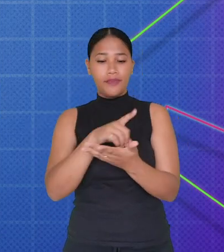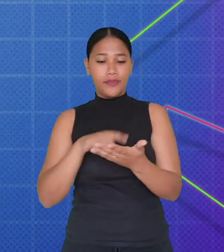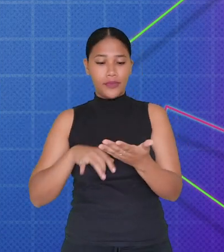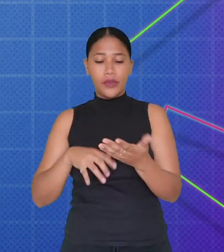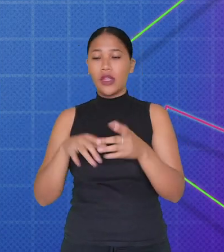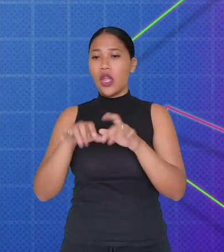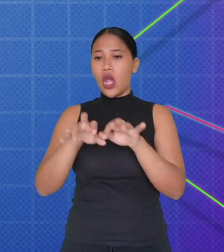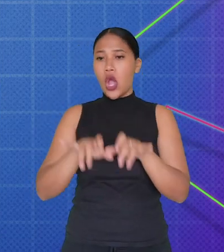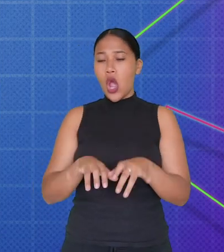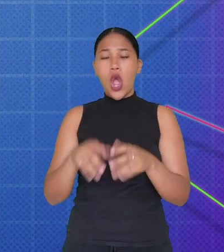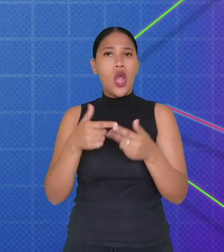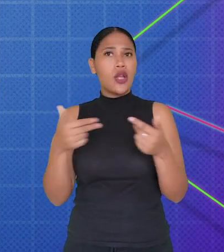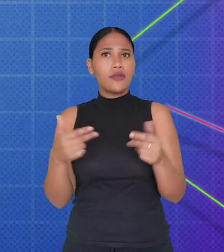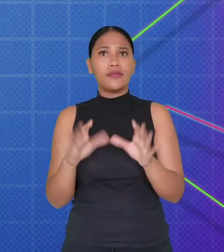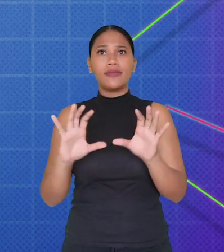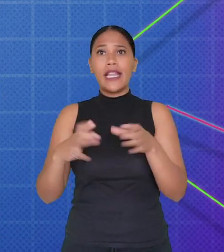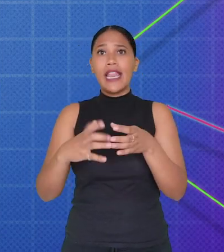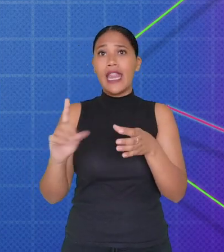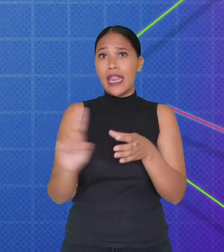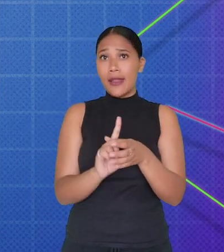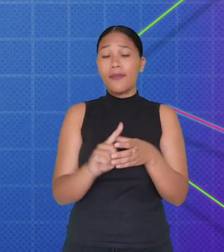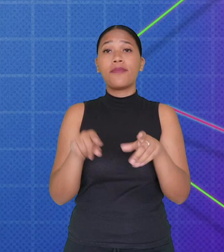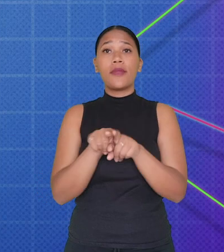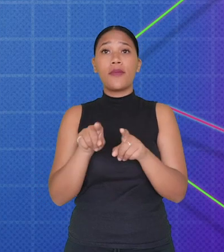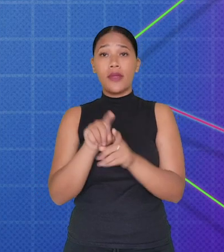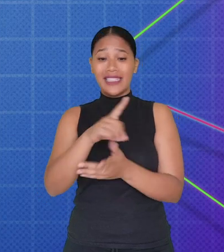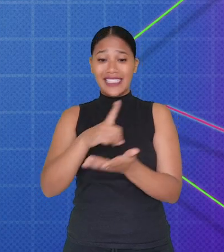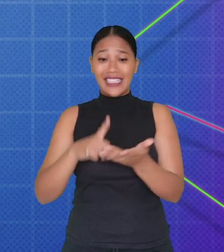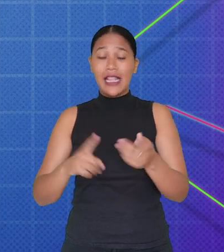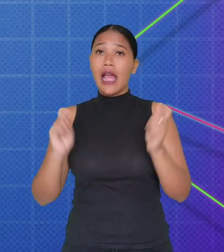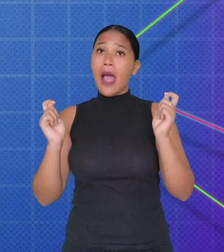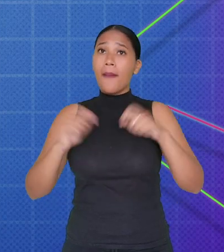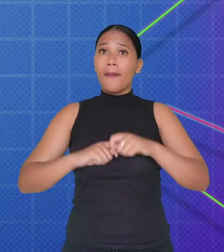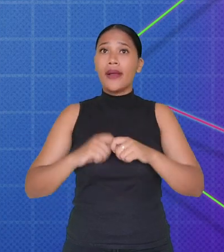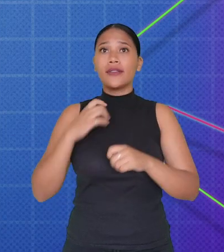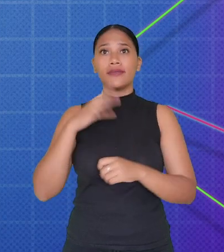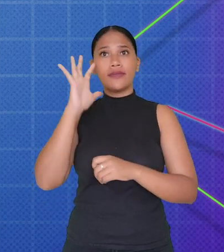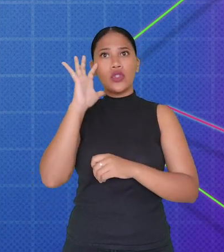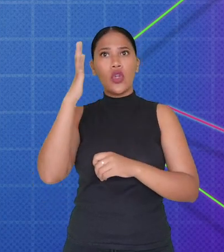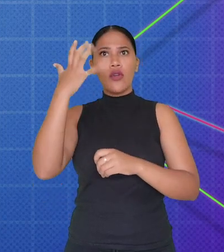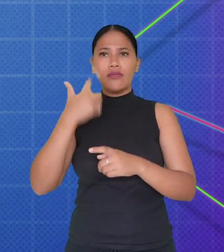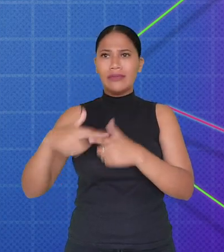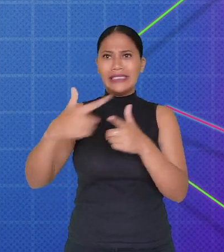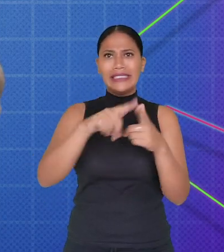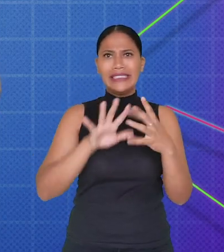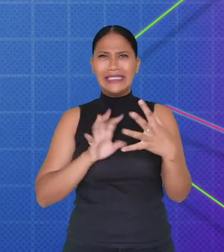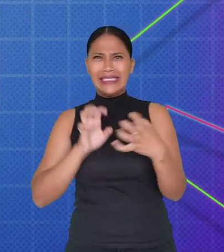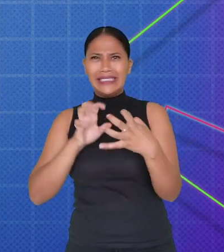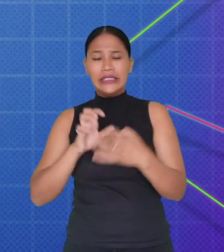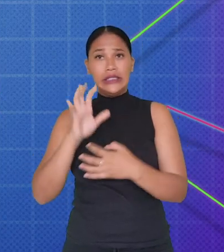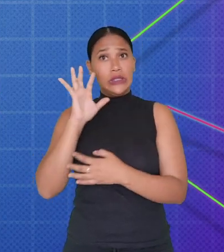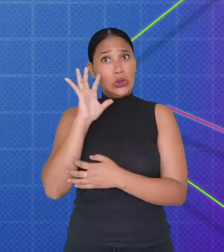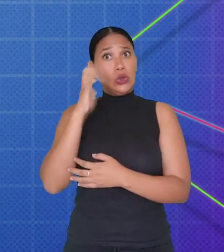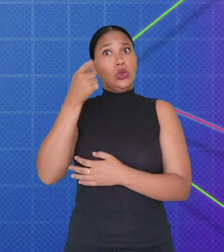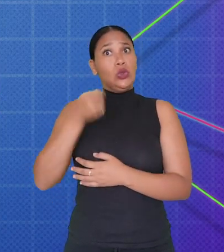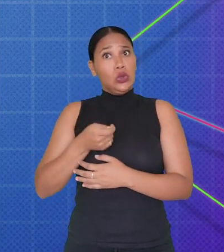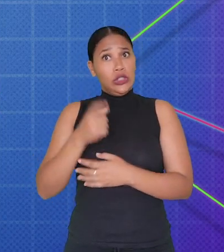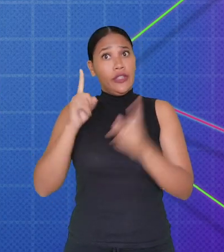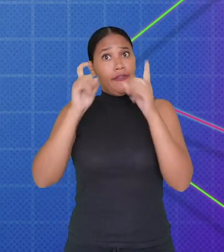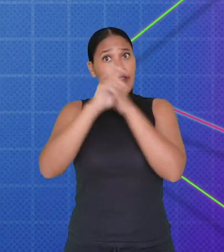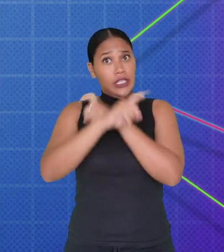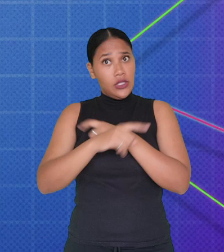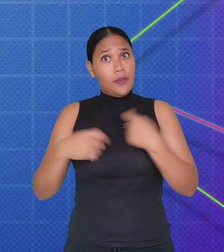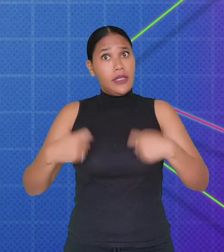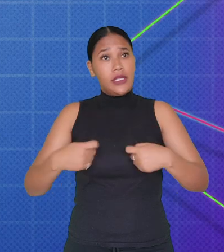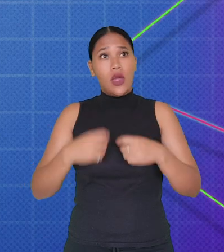escritores e outros membros da equipe além disso o game designer deve ser capaz de resolver conflitos e tomar decisões difíceis quando